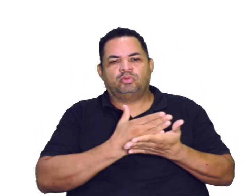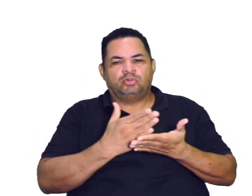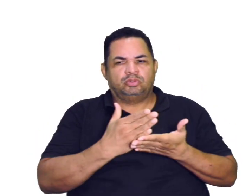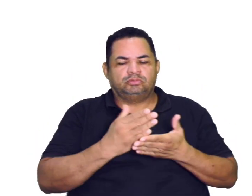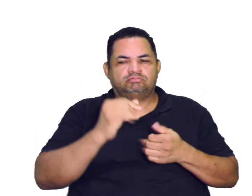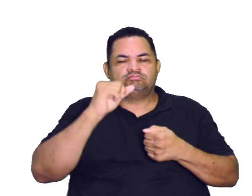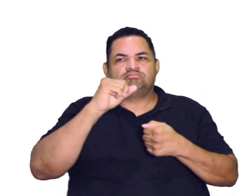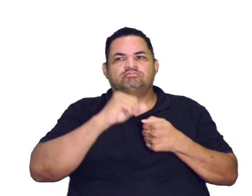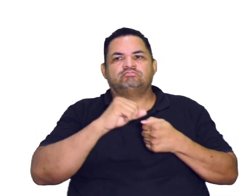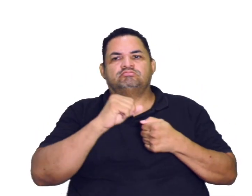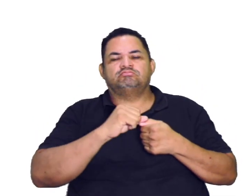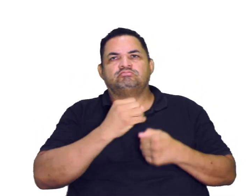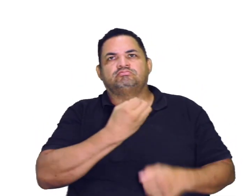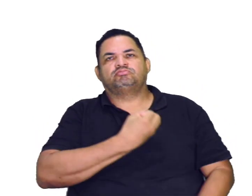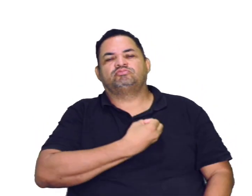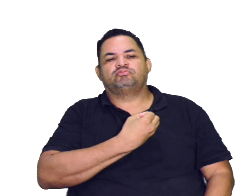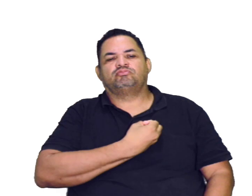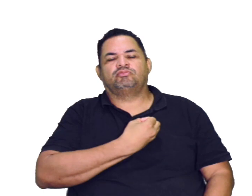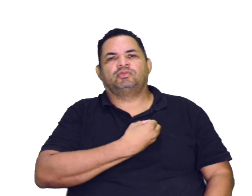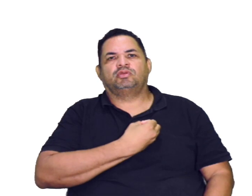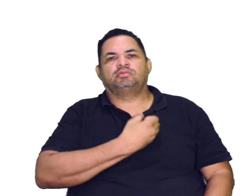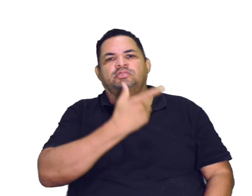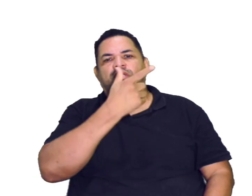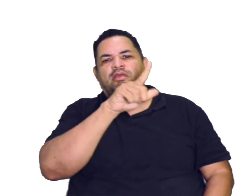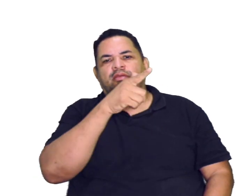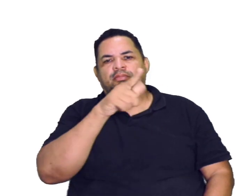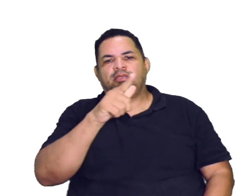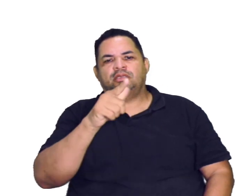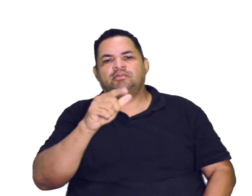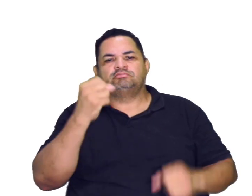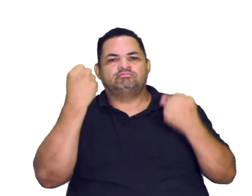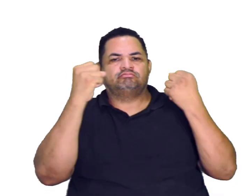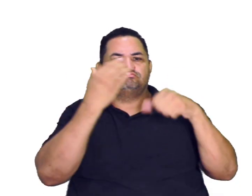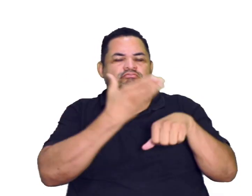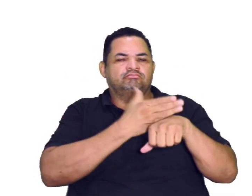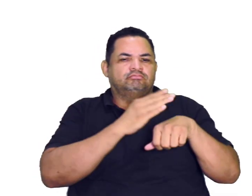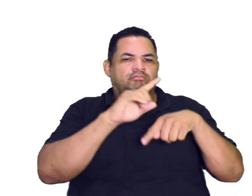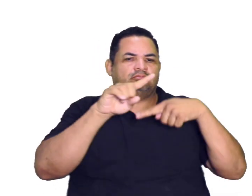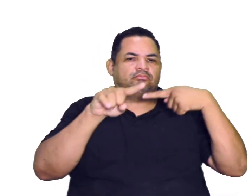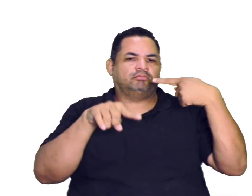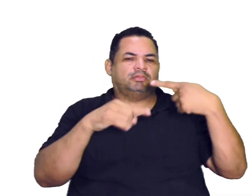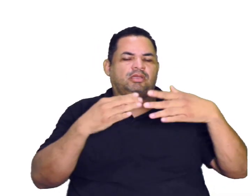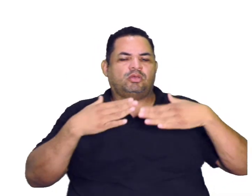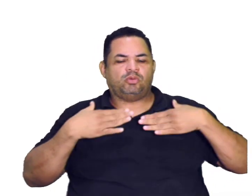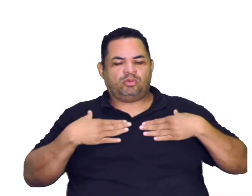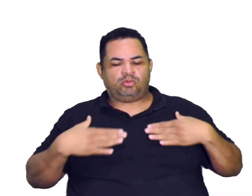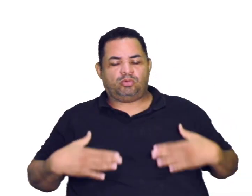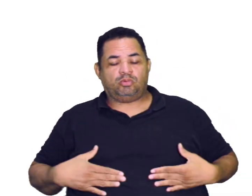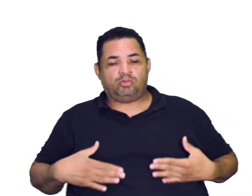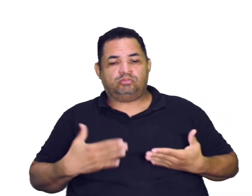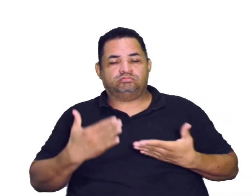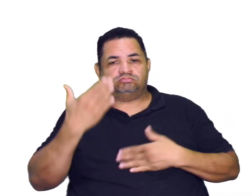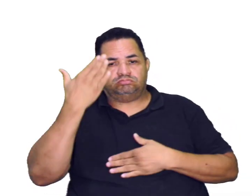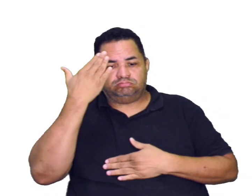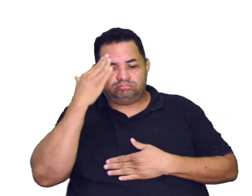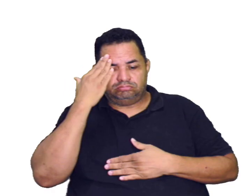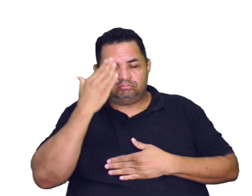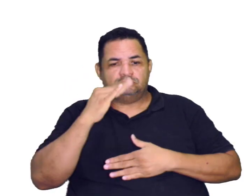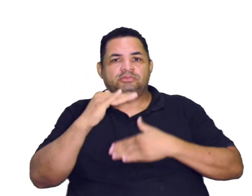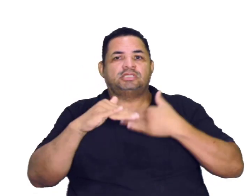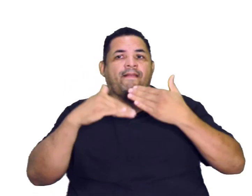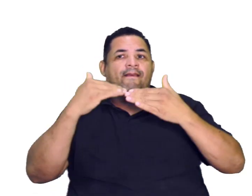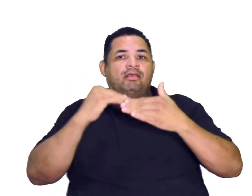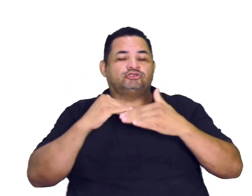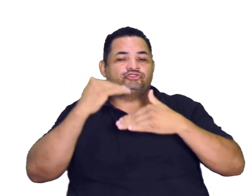começo fazendo o número X de repetições de um exercício. Dali a pouco, o meu corpo entende que ele precisa